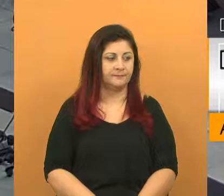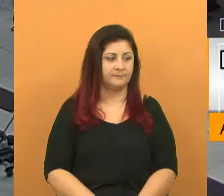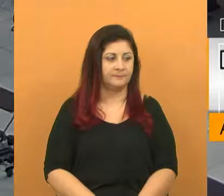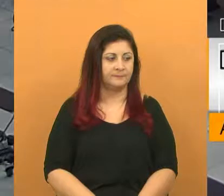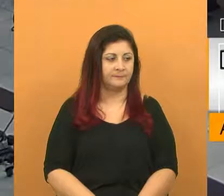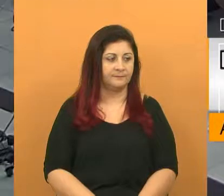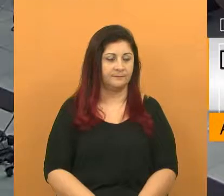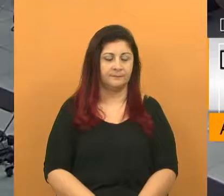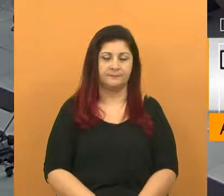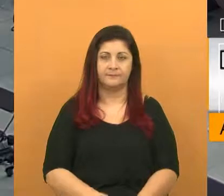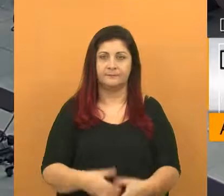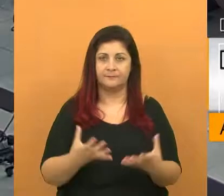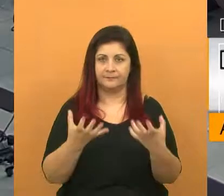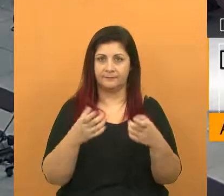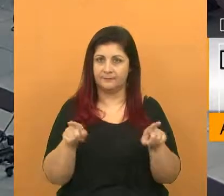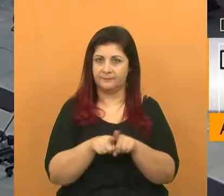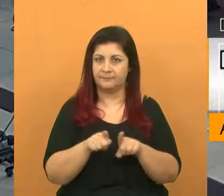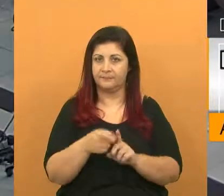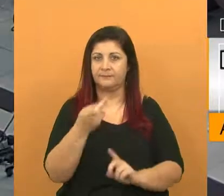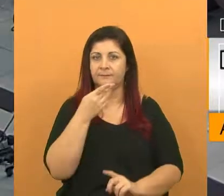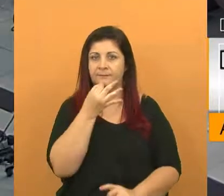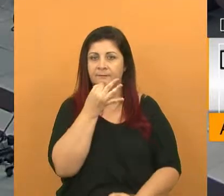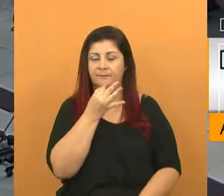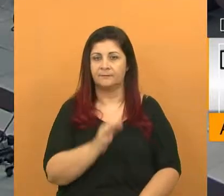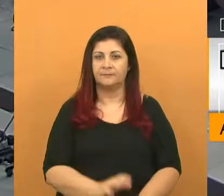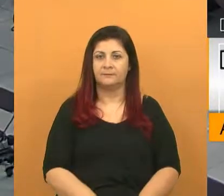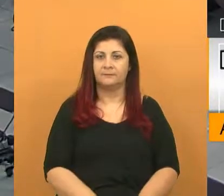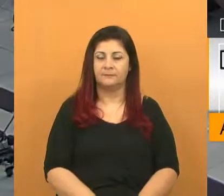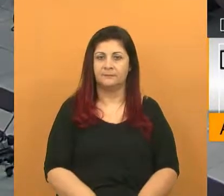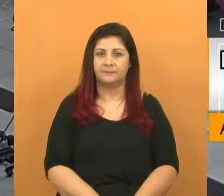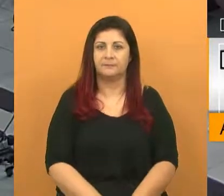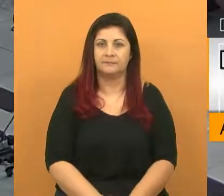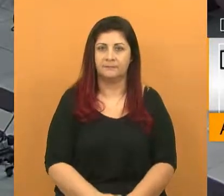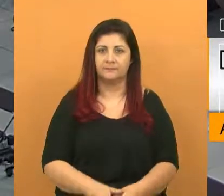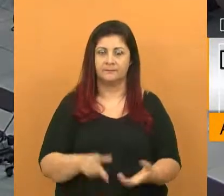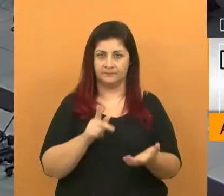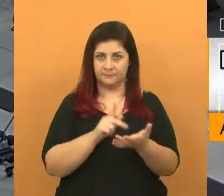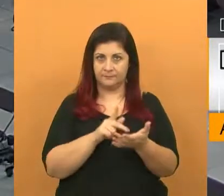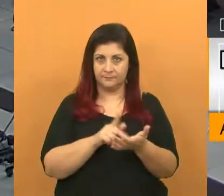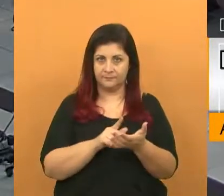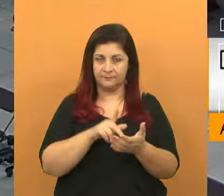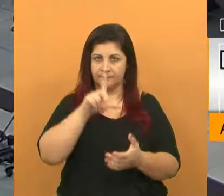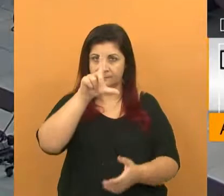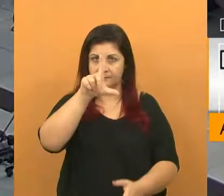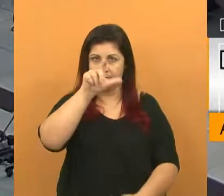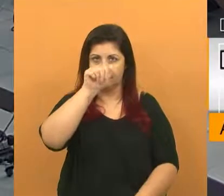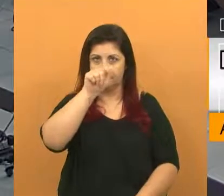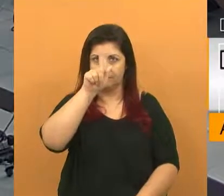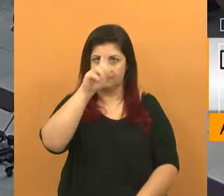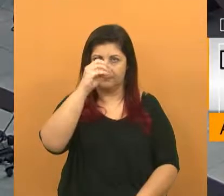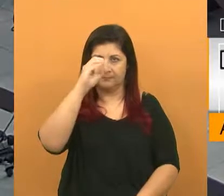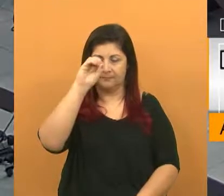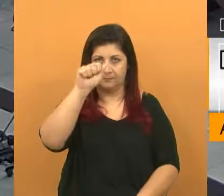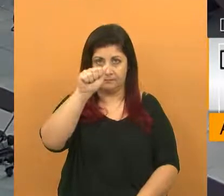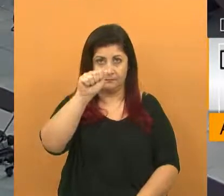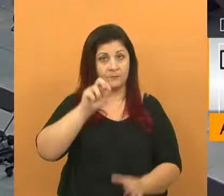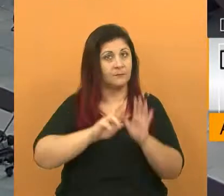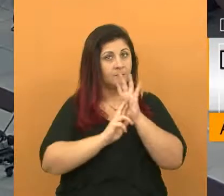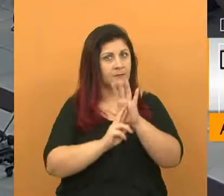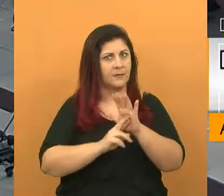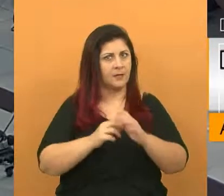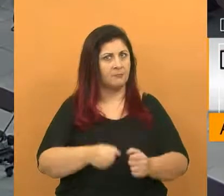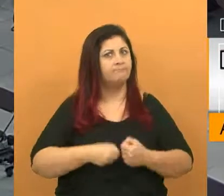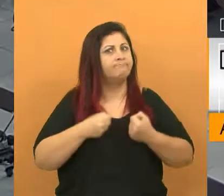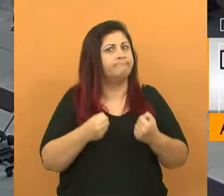queria também contribuir nesse projeto na verdade o lago azul é um bairro de história e luta da nossa cidade né eu me